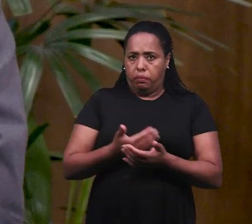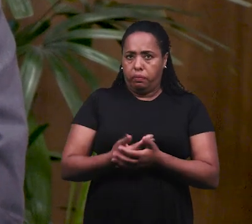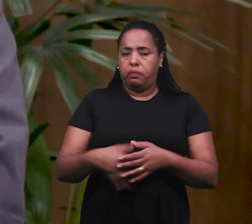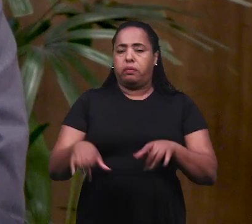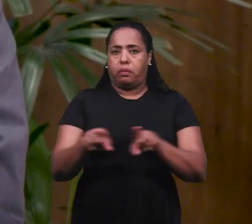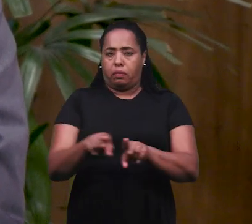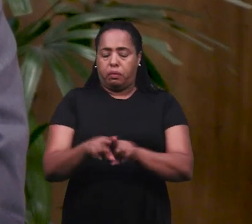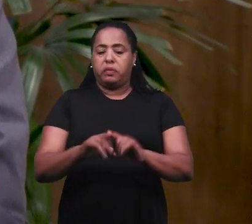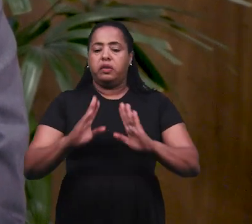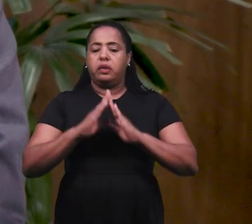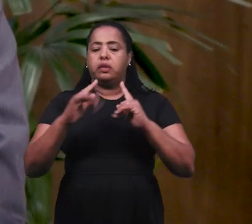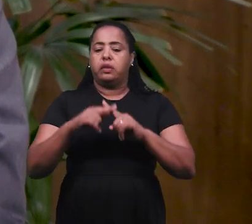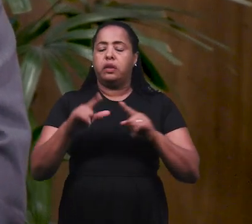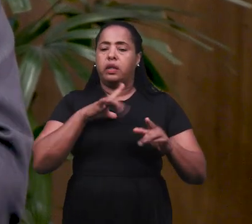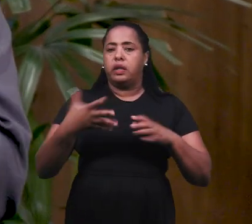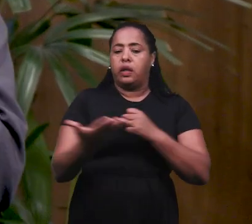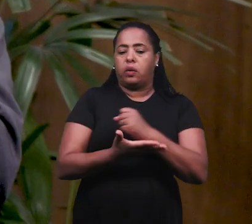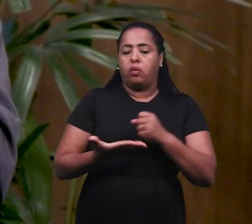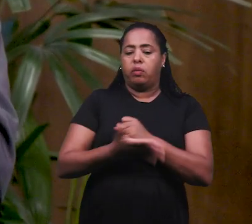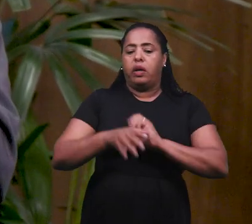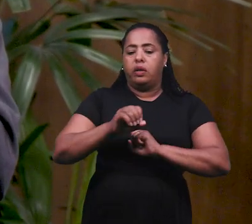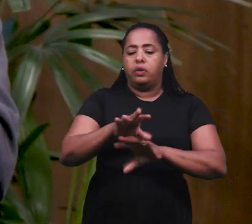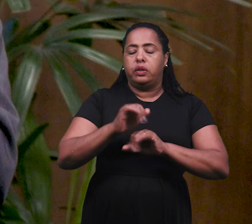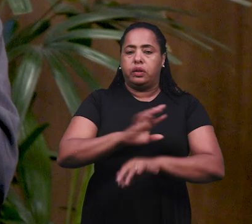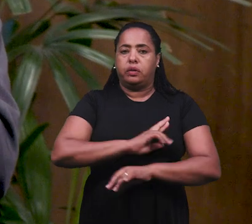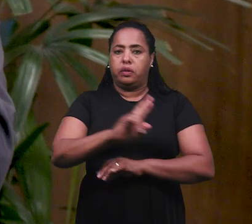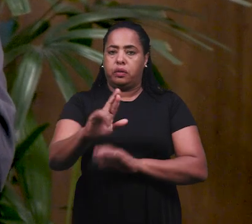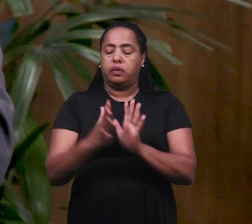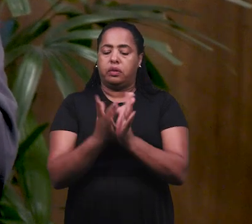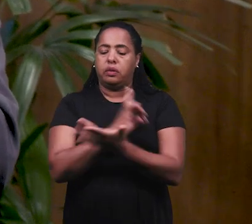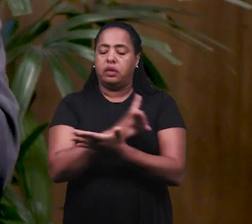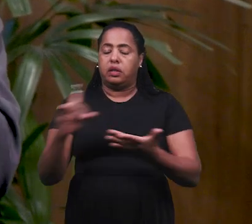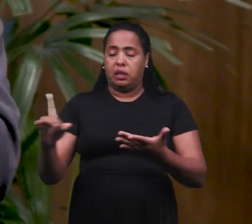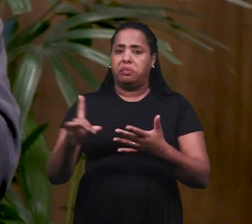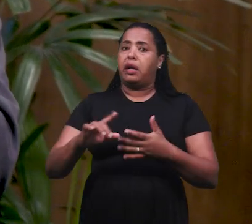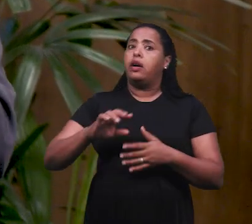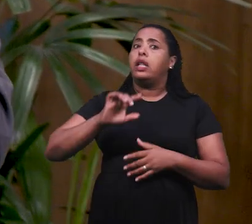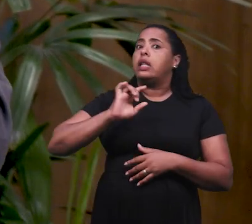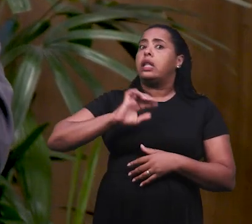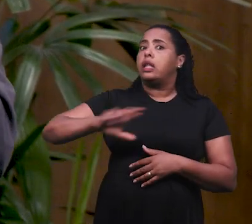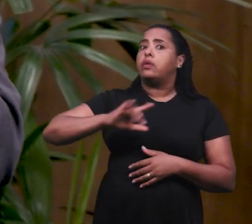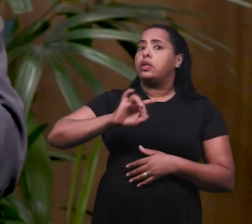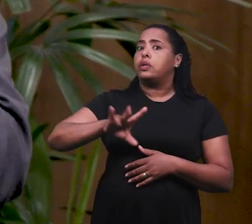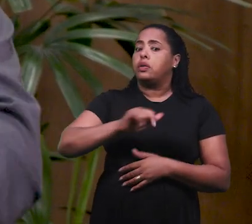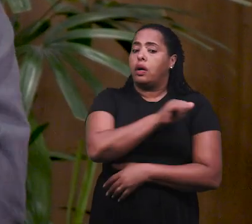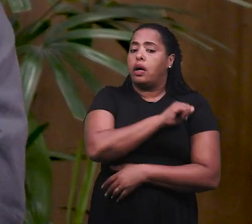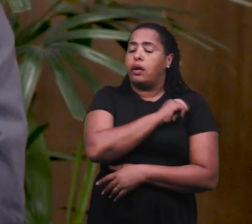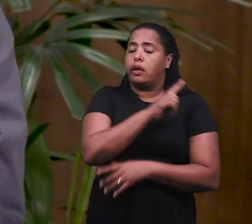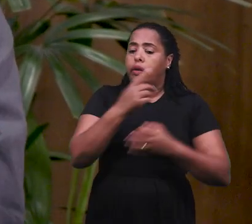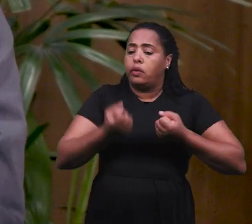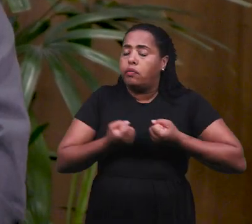escola confessional, ela não tem só alunos que professam a mesma fé, né? Tem alunos de todo tipo de crença